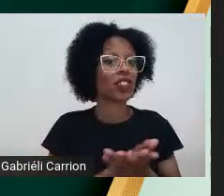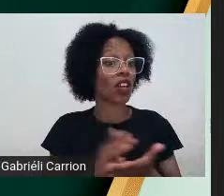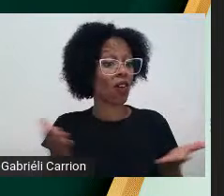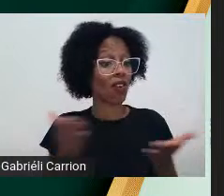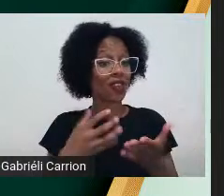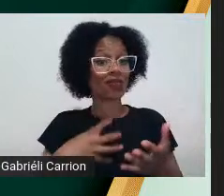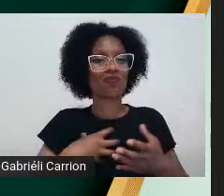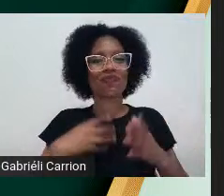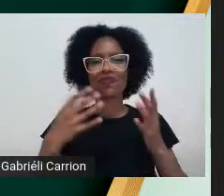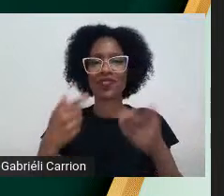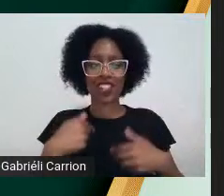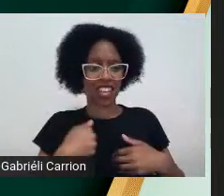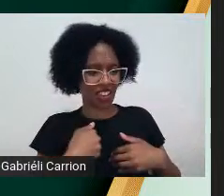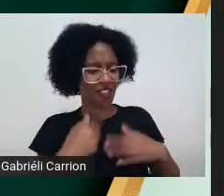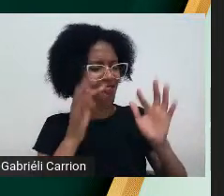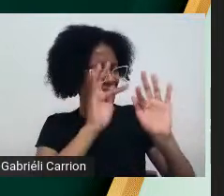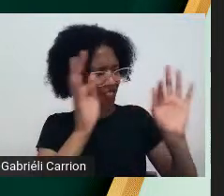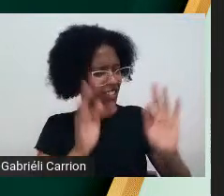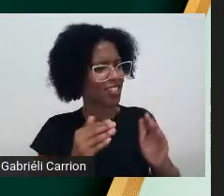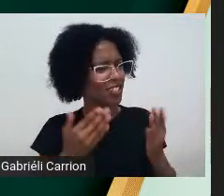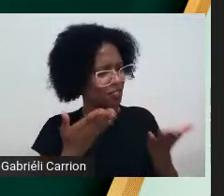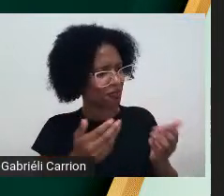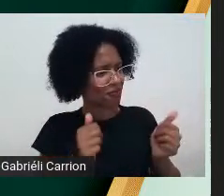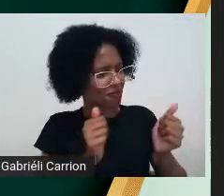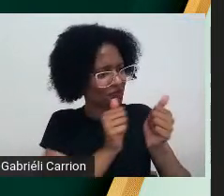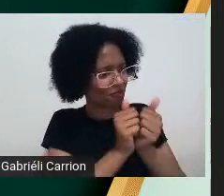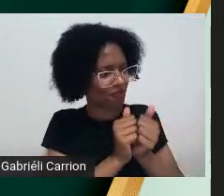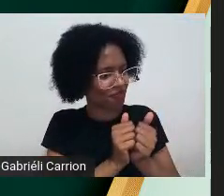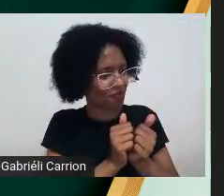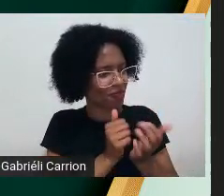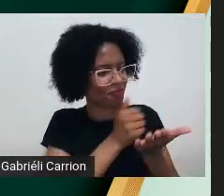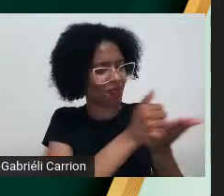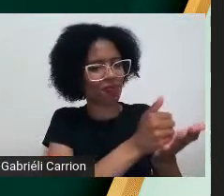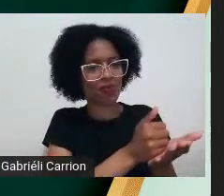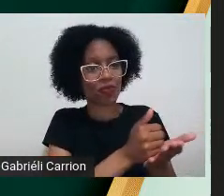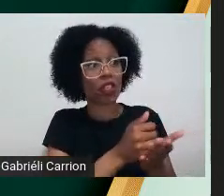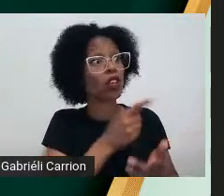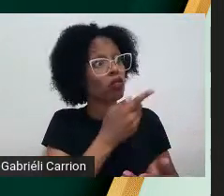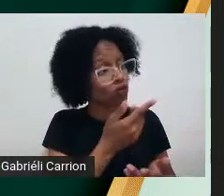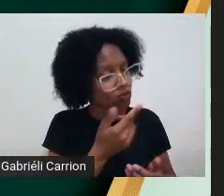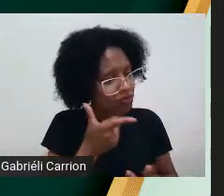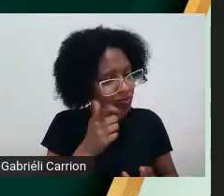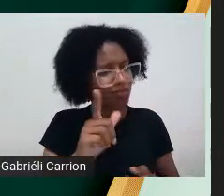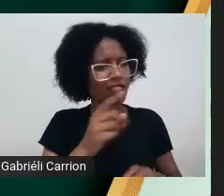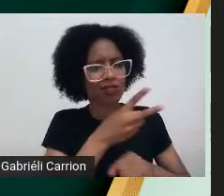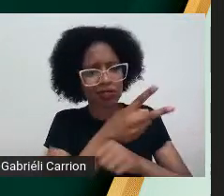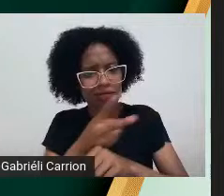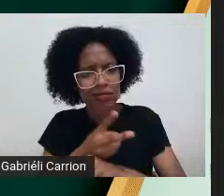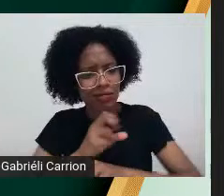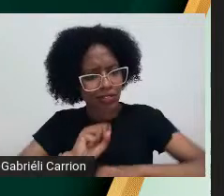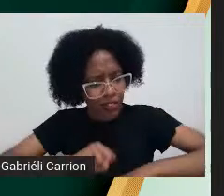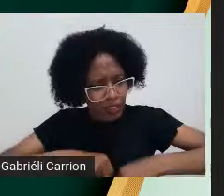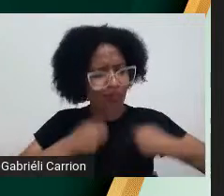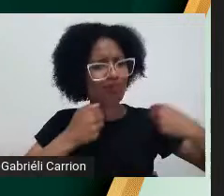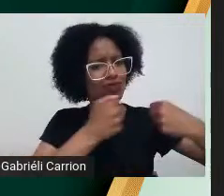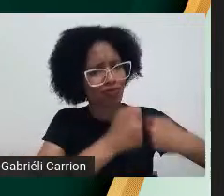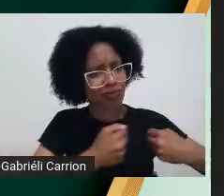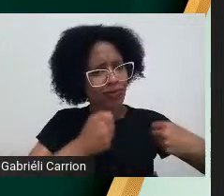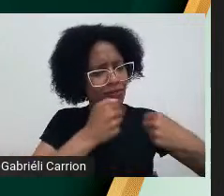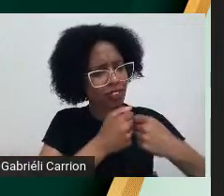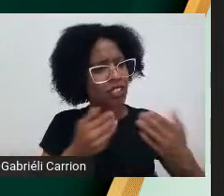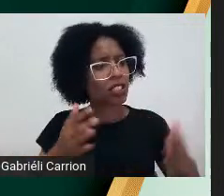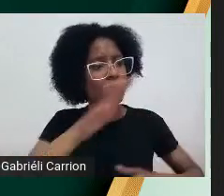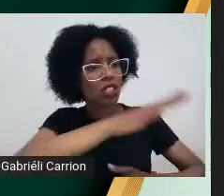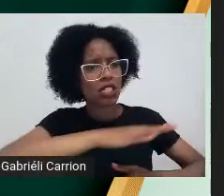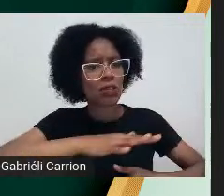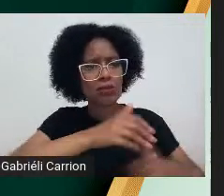fazer parte dessa história. Encontrem e conquistem seus espaços, lutem e façam a transformação positiva nas